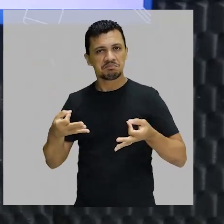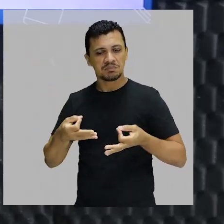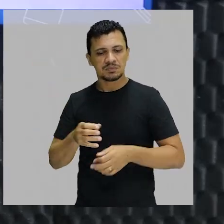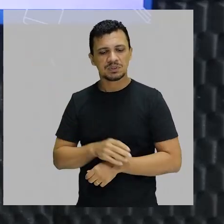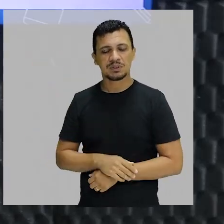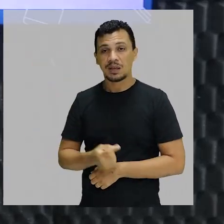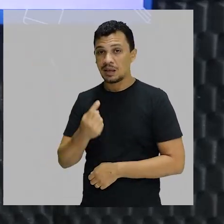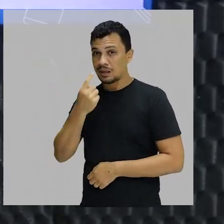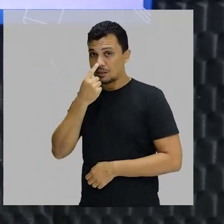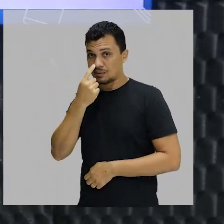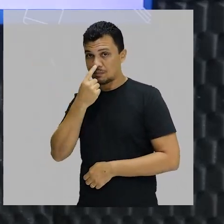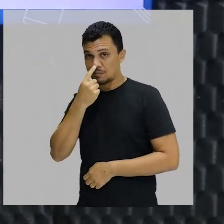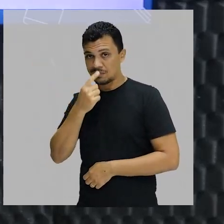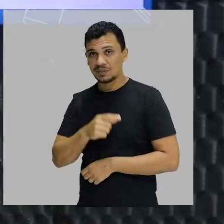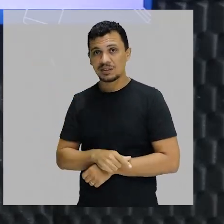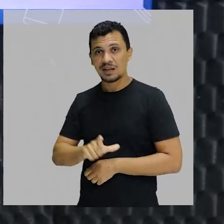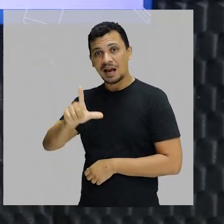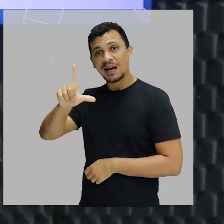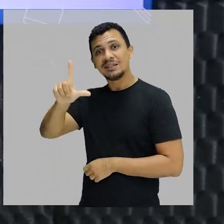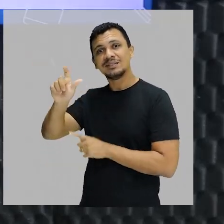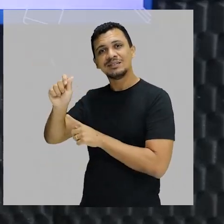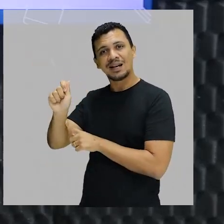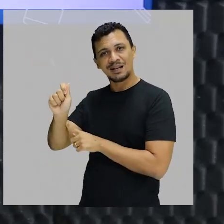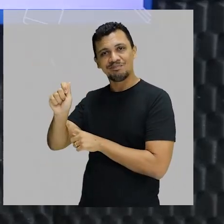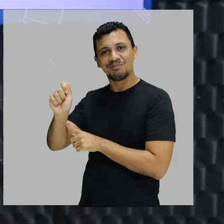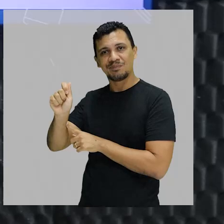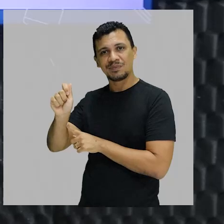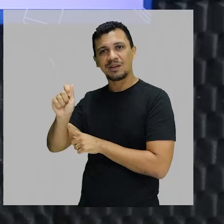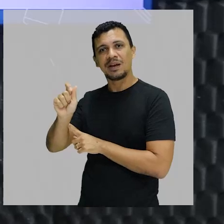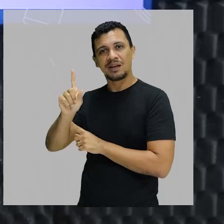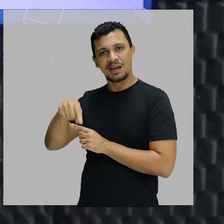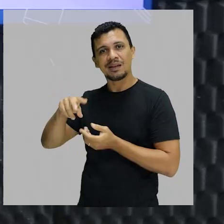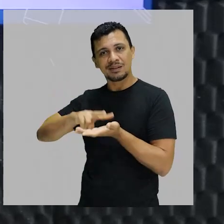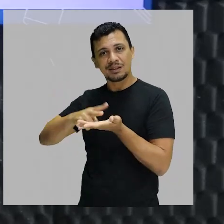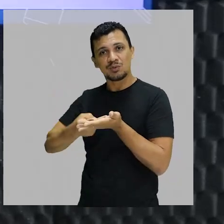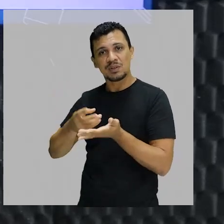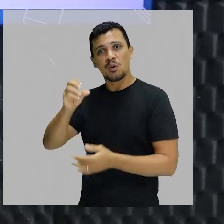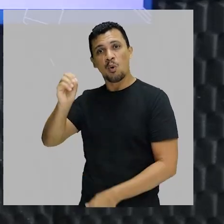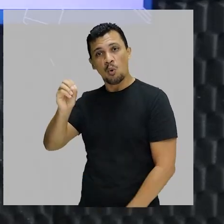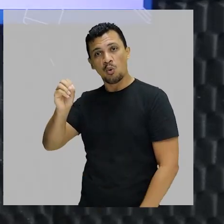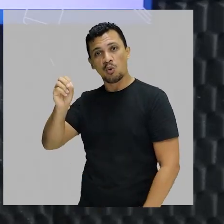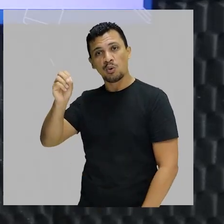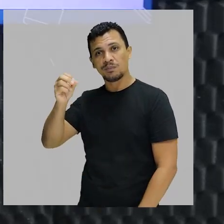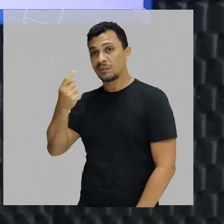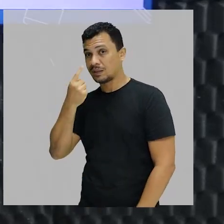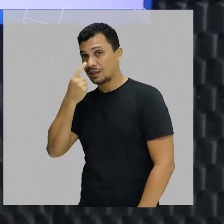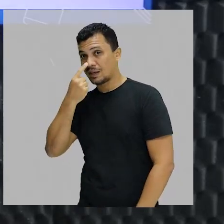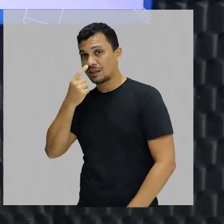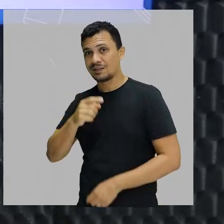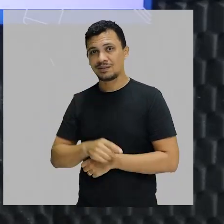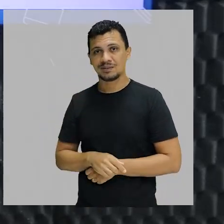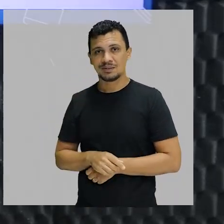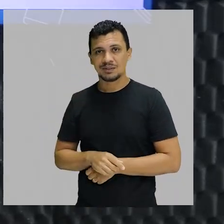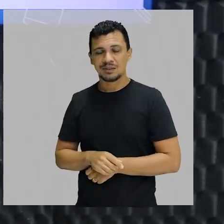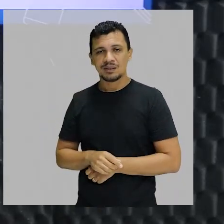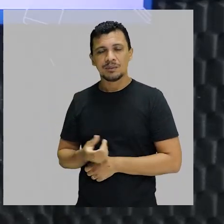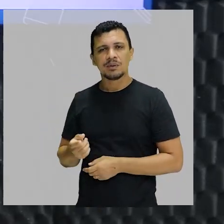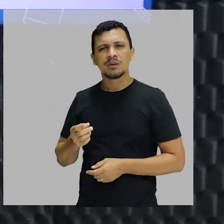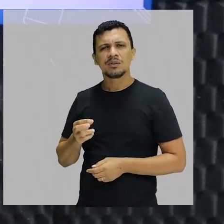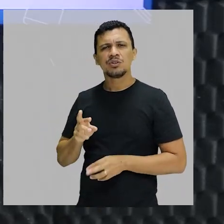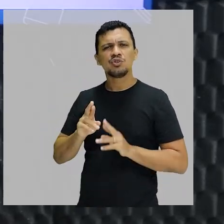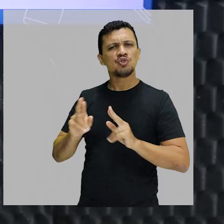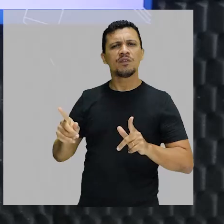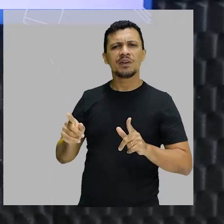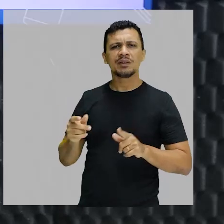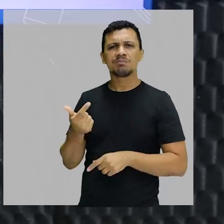la, nariz, o nariz. El puente, a ponte. Não tem muita diferença aqui. O que pode